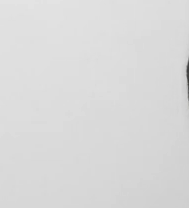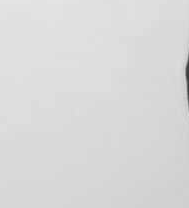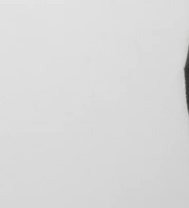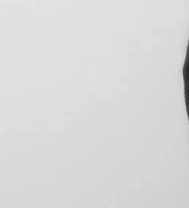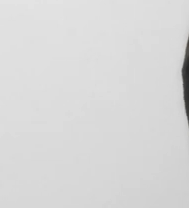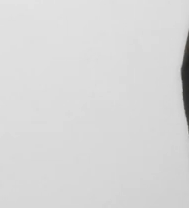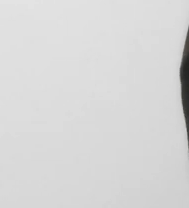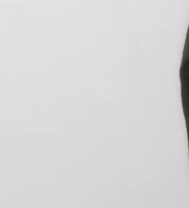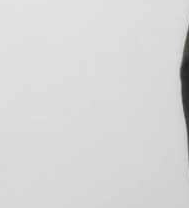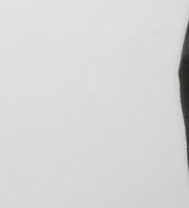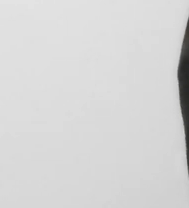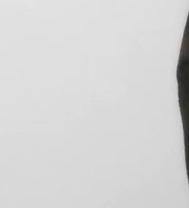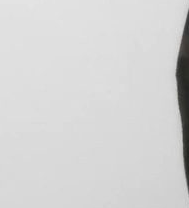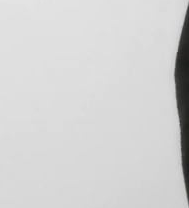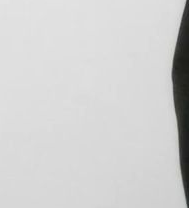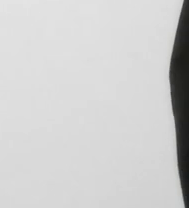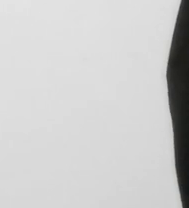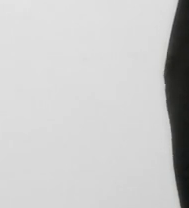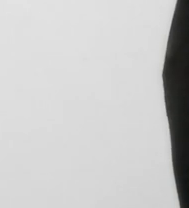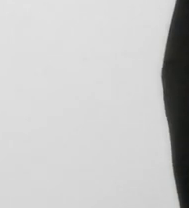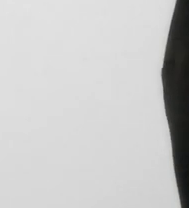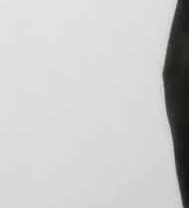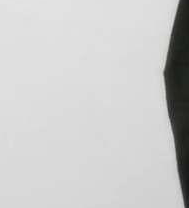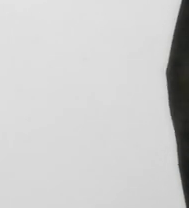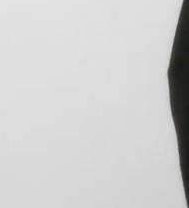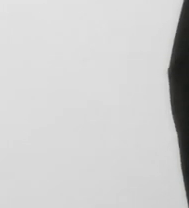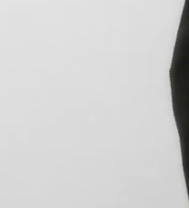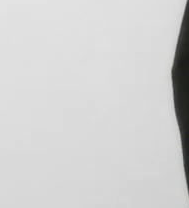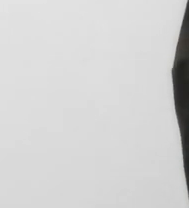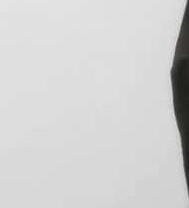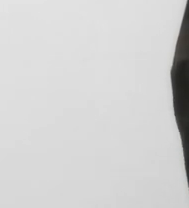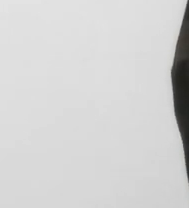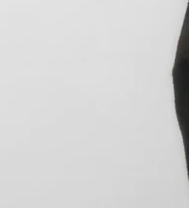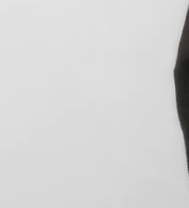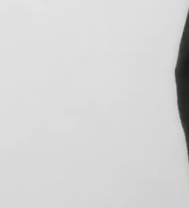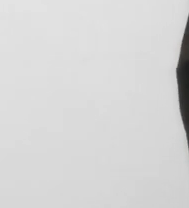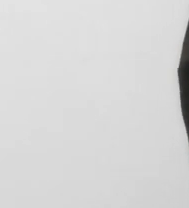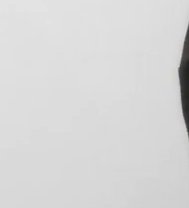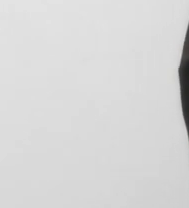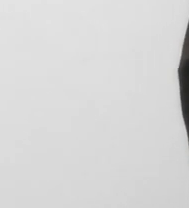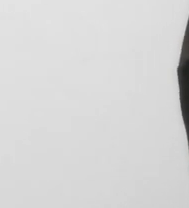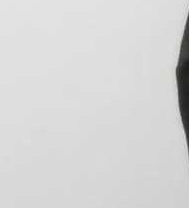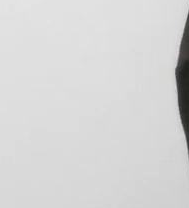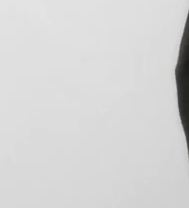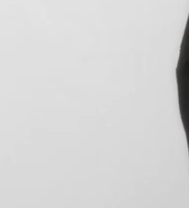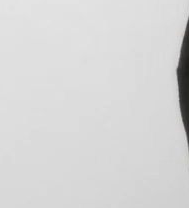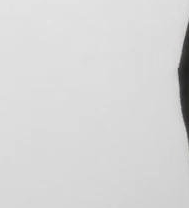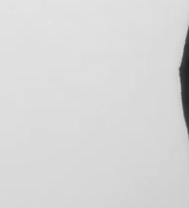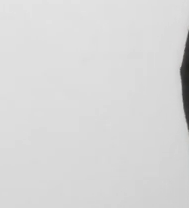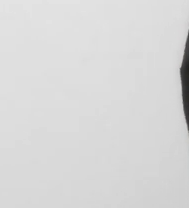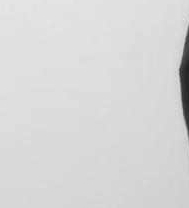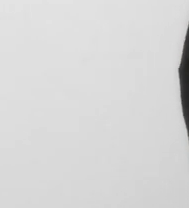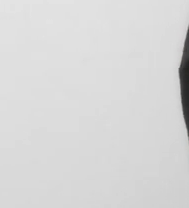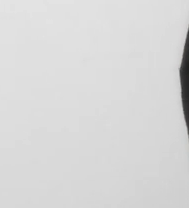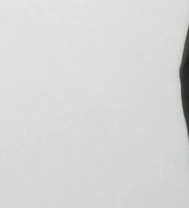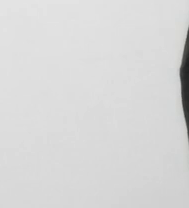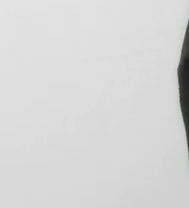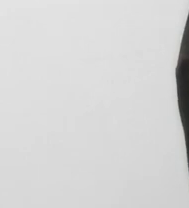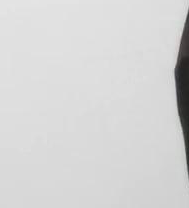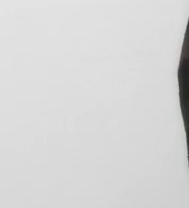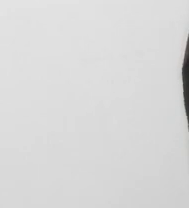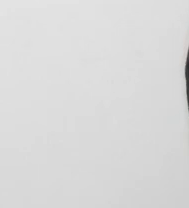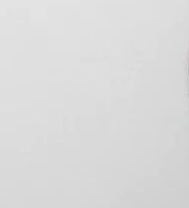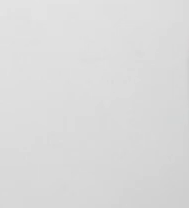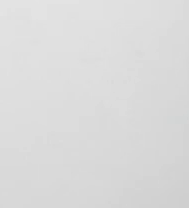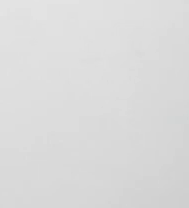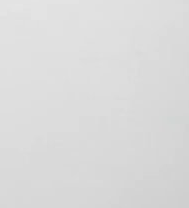conta de todas as operadoras sem limitações eh é o tempo todo pra gente poder receber a gente tem